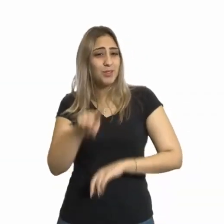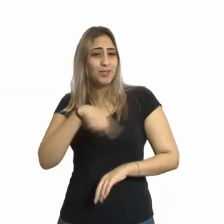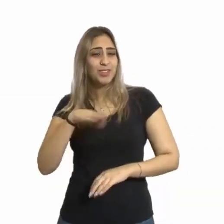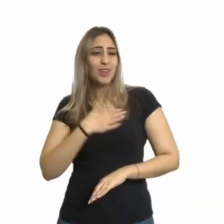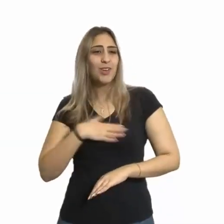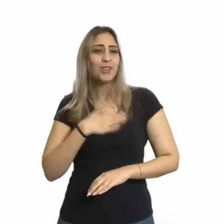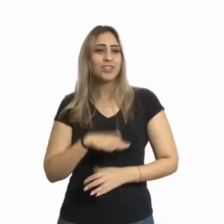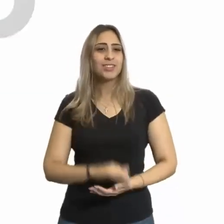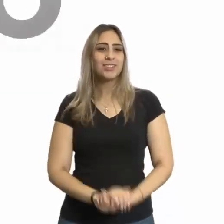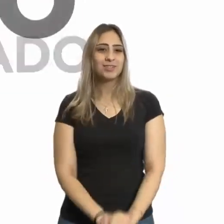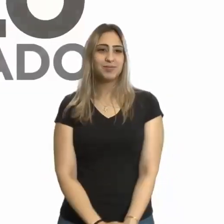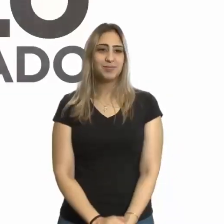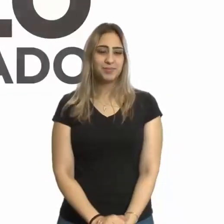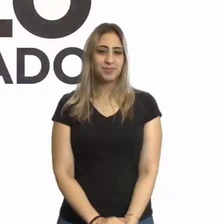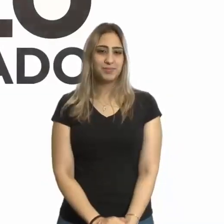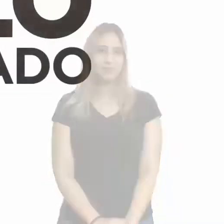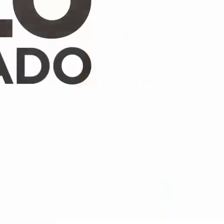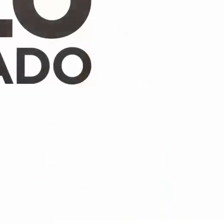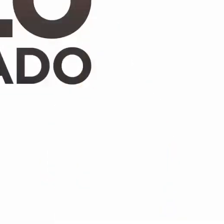vocês gostem e